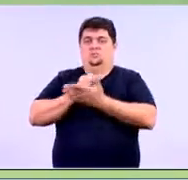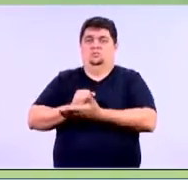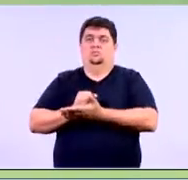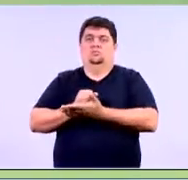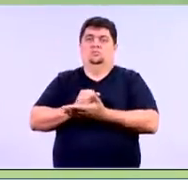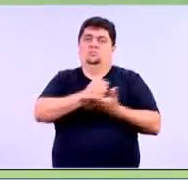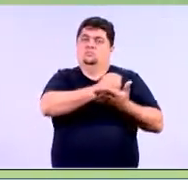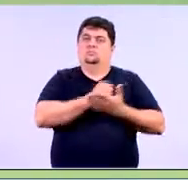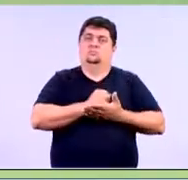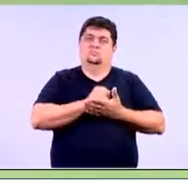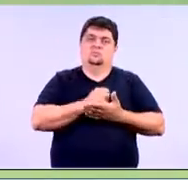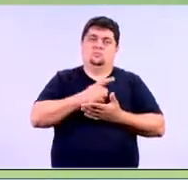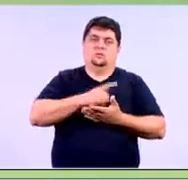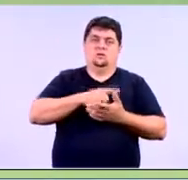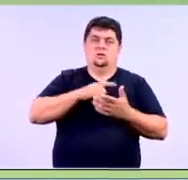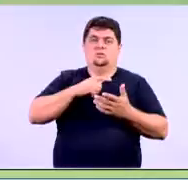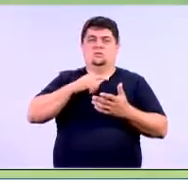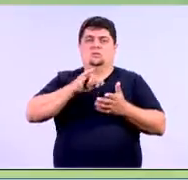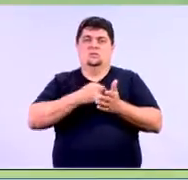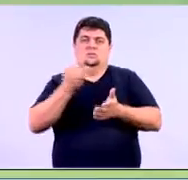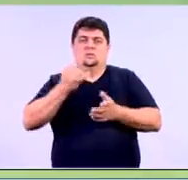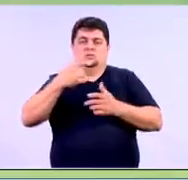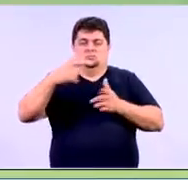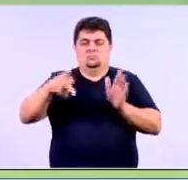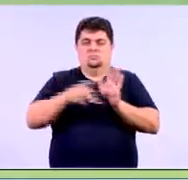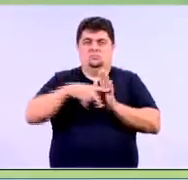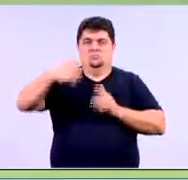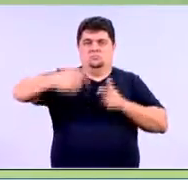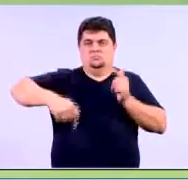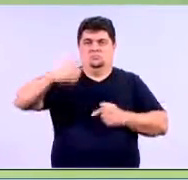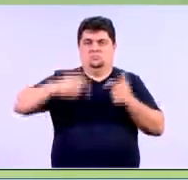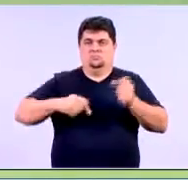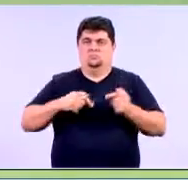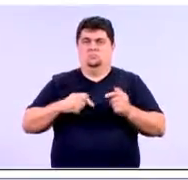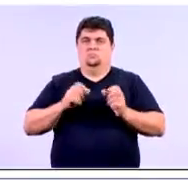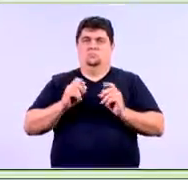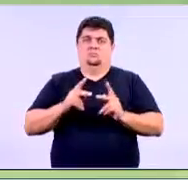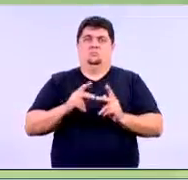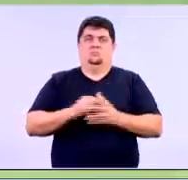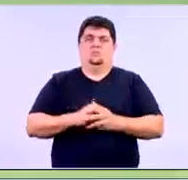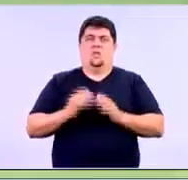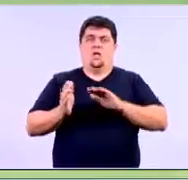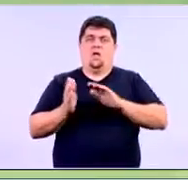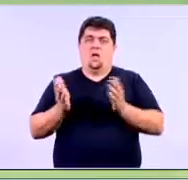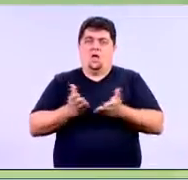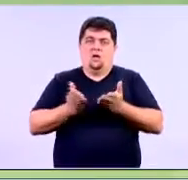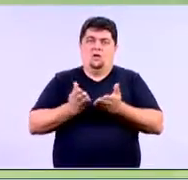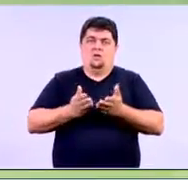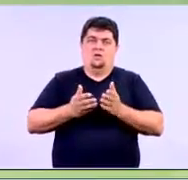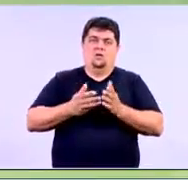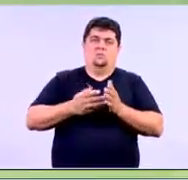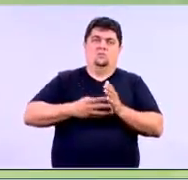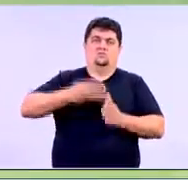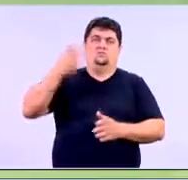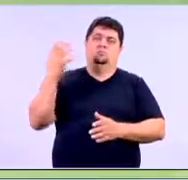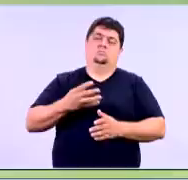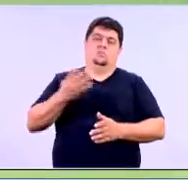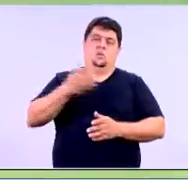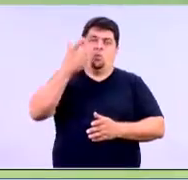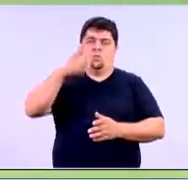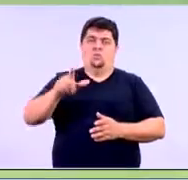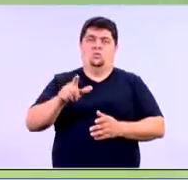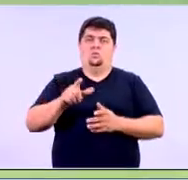Impostos extraordinários de guerras entraria juntamente. E agora passaremos ao princípio da vedação do